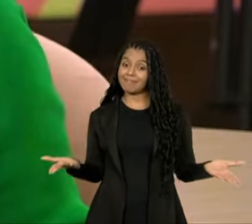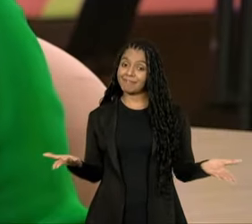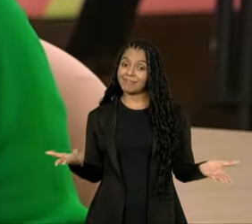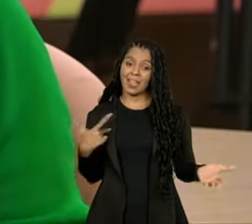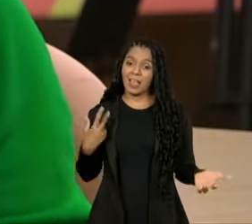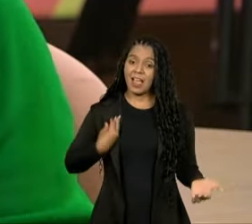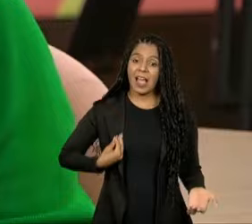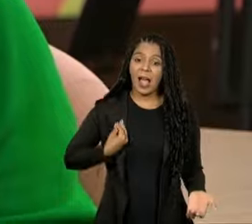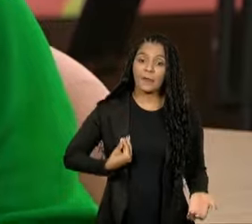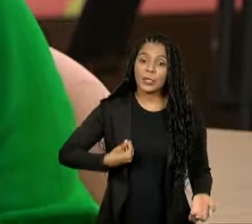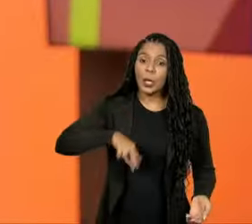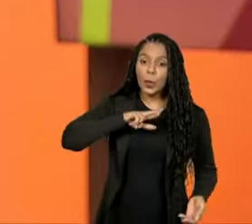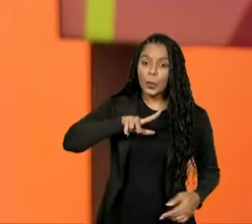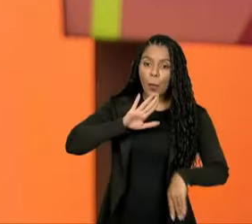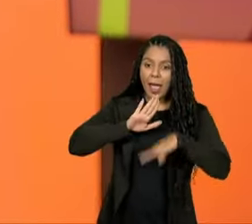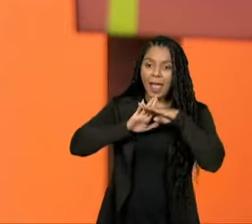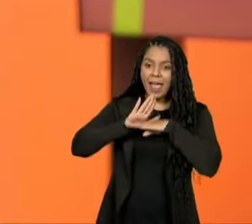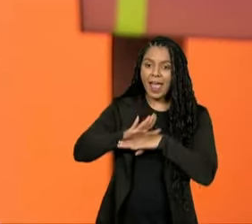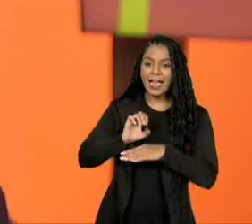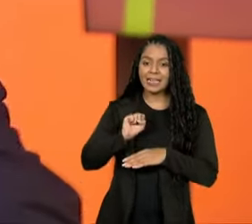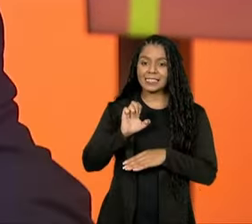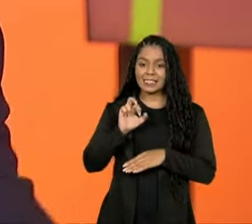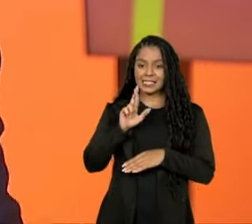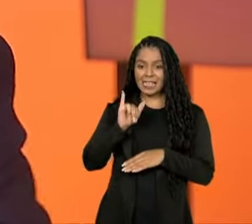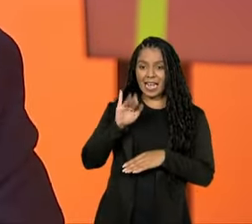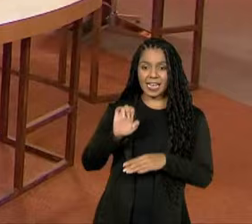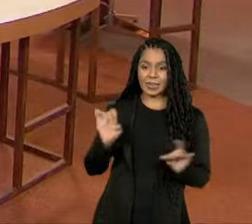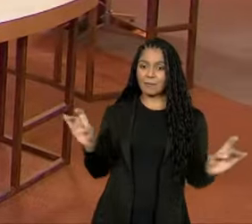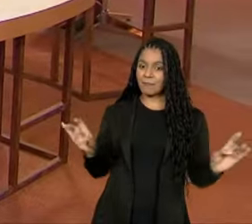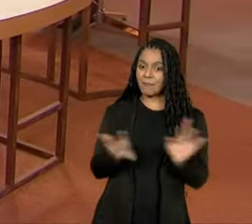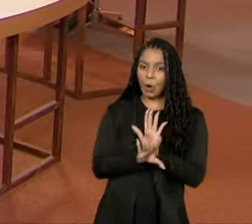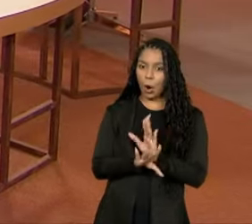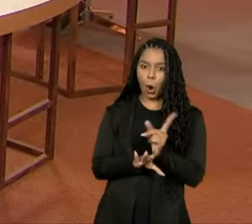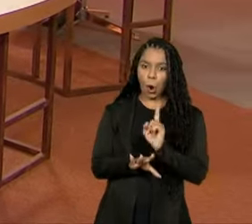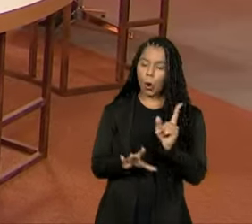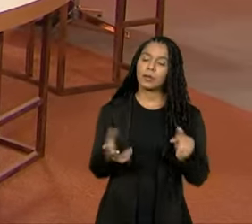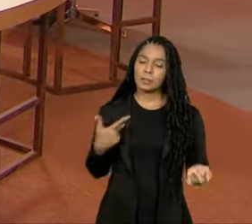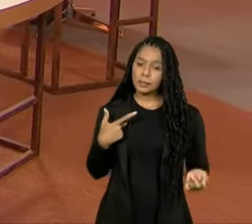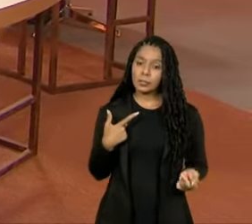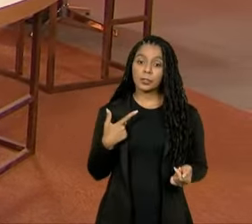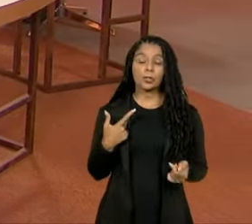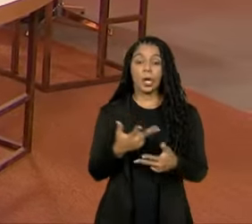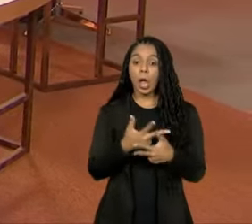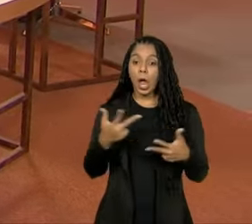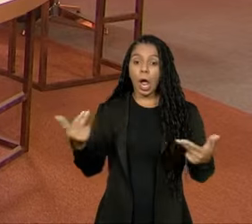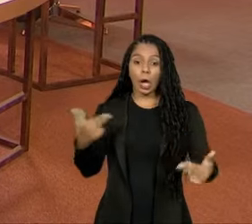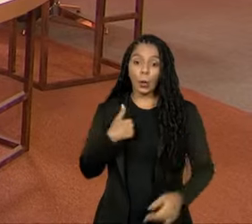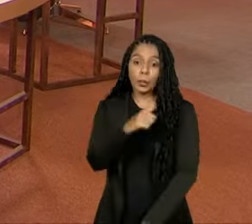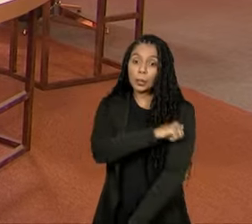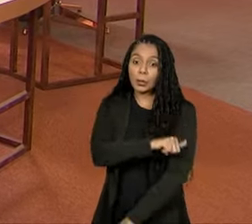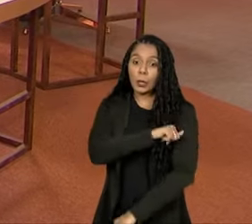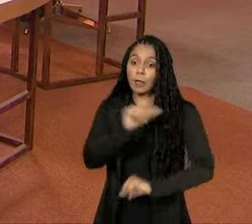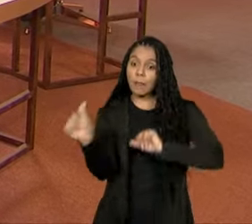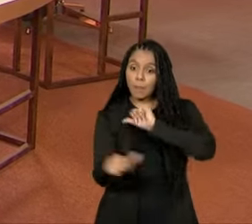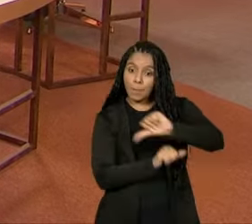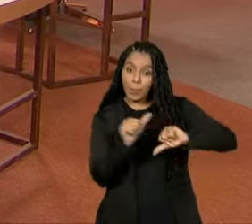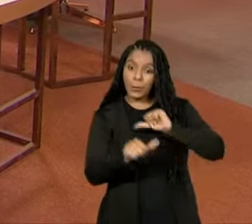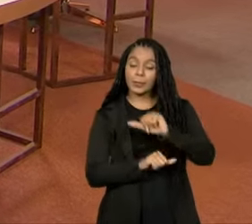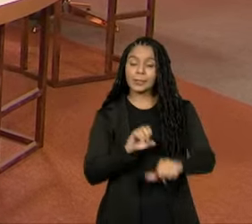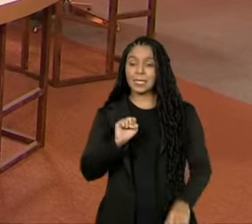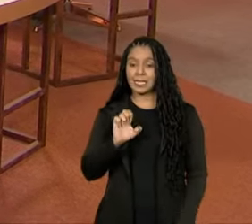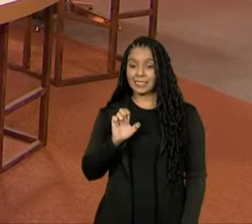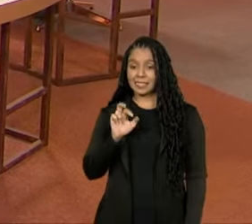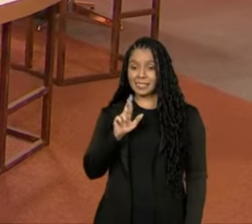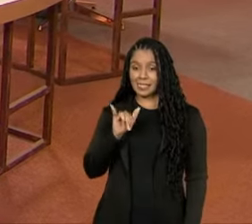A vida não é um roteiro, não é uma série. Aliás, as barbáries do Rio... Né? As barbáries do Rio viram série e fazem o maior sucesso. O problema é